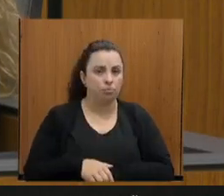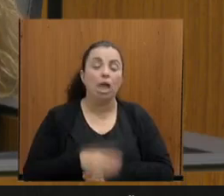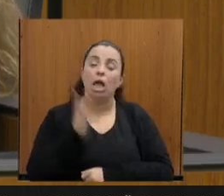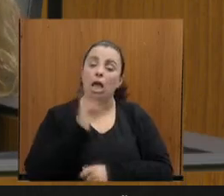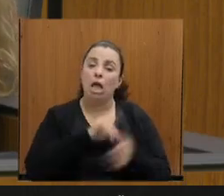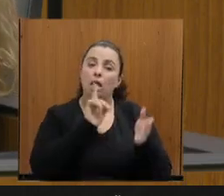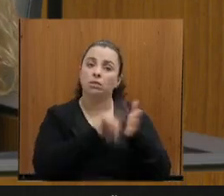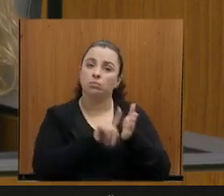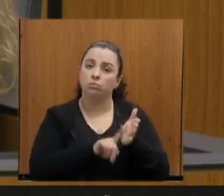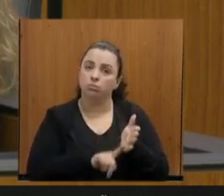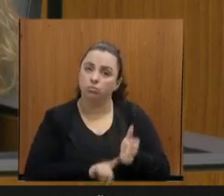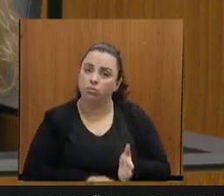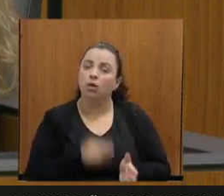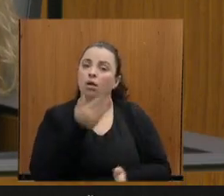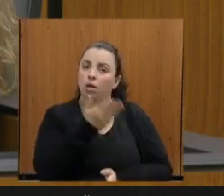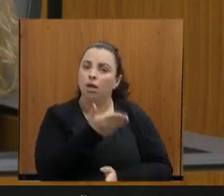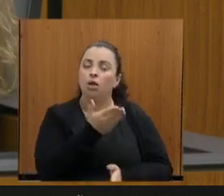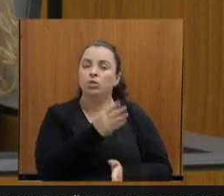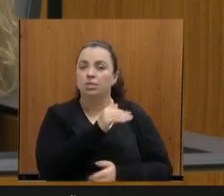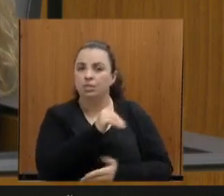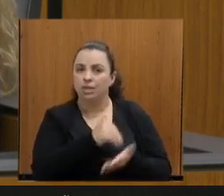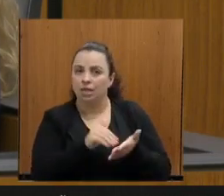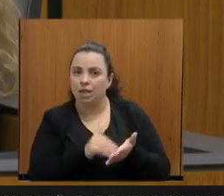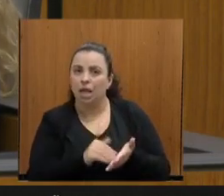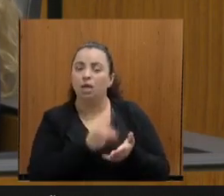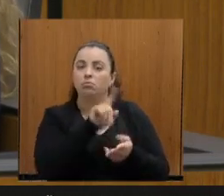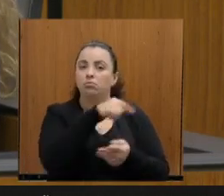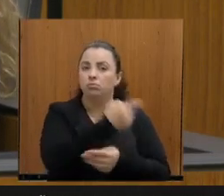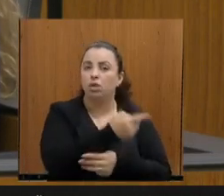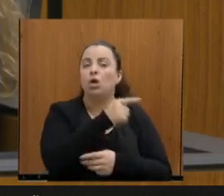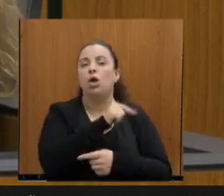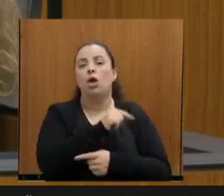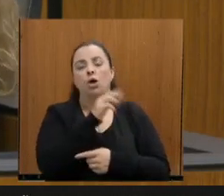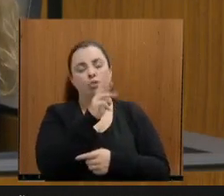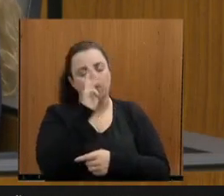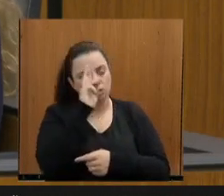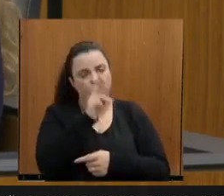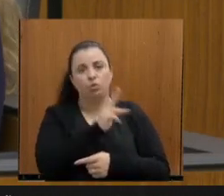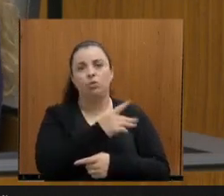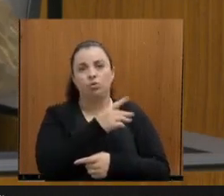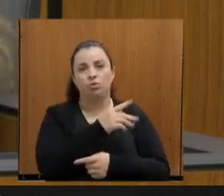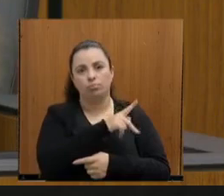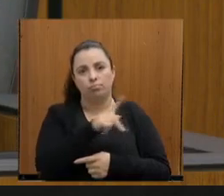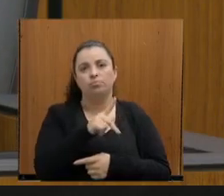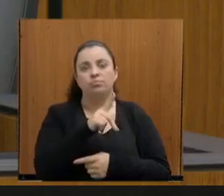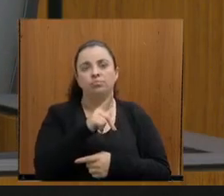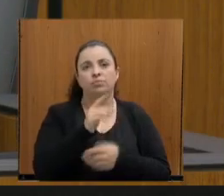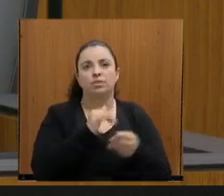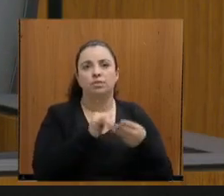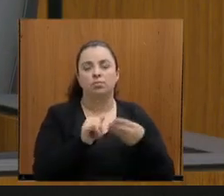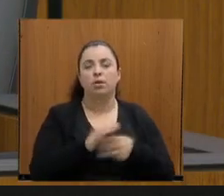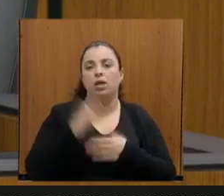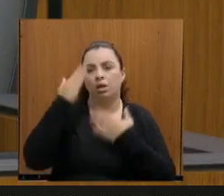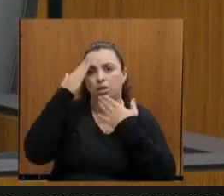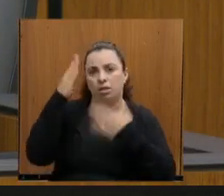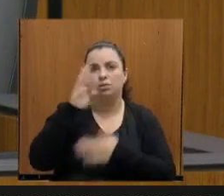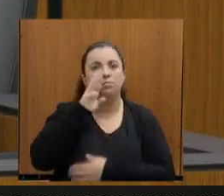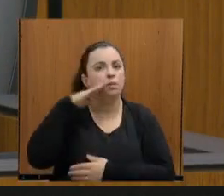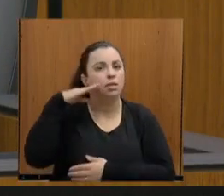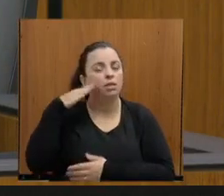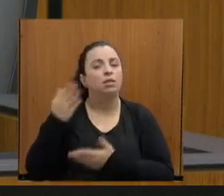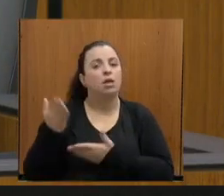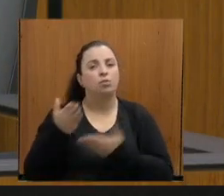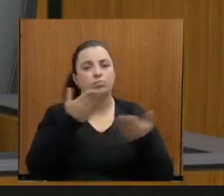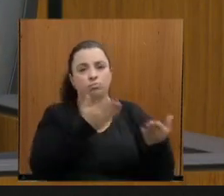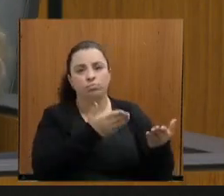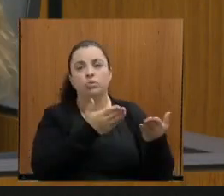questões presidenta ao secretário e ao diretor-presidente da Cemig brincadeira descemos adaptada Beatriz Cerqueira e passa